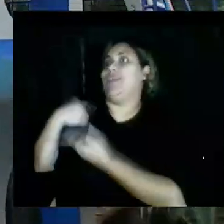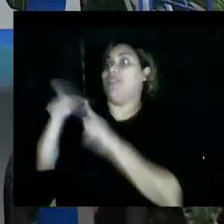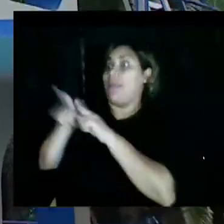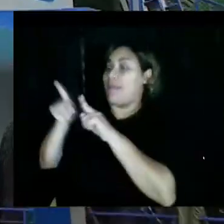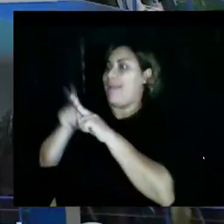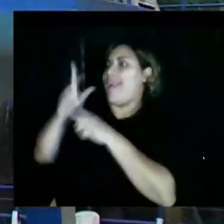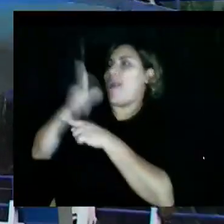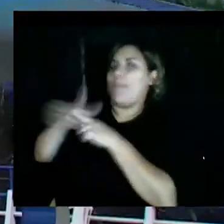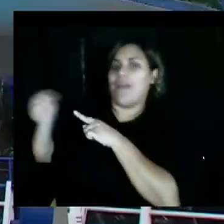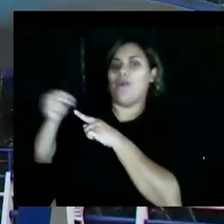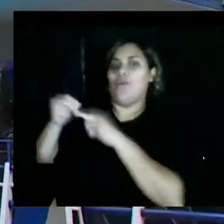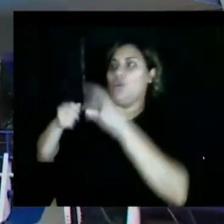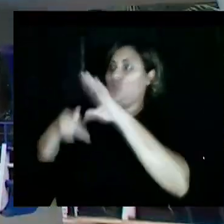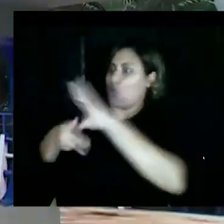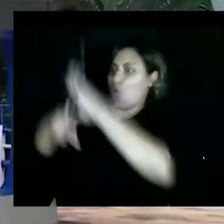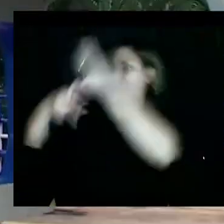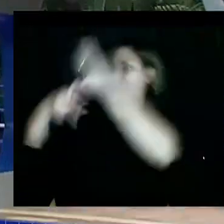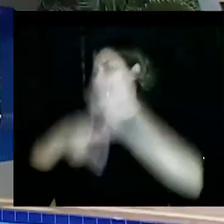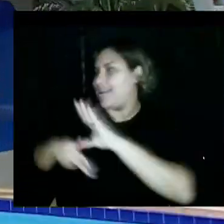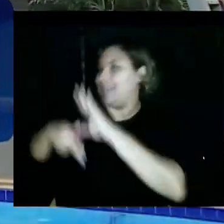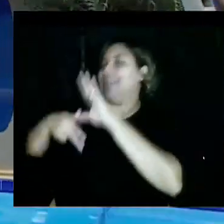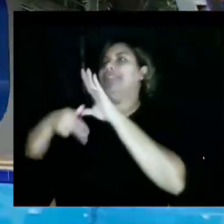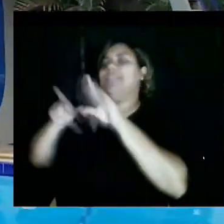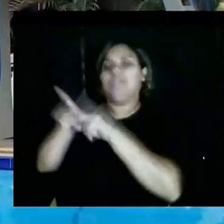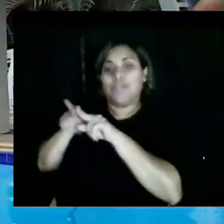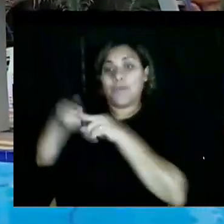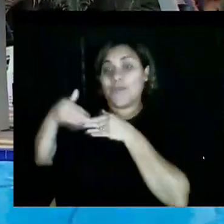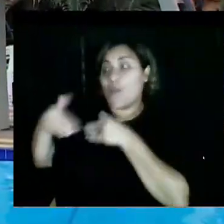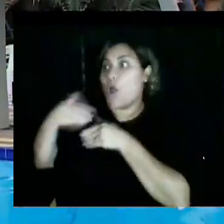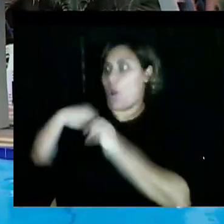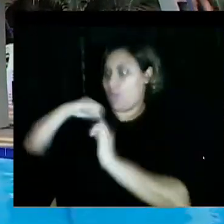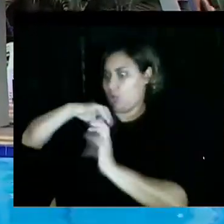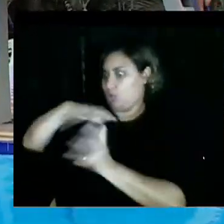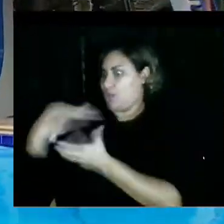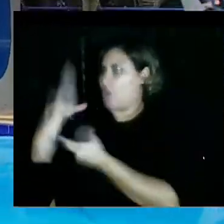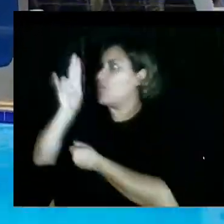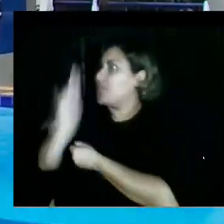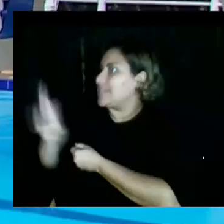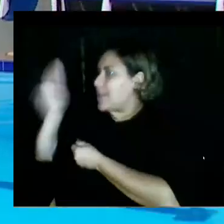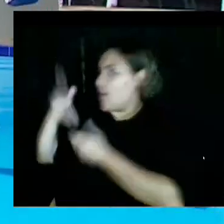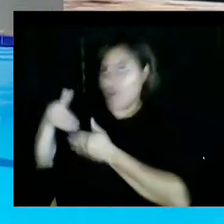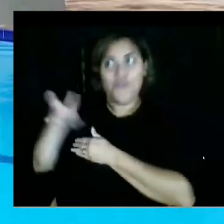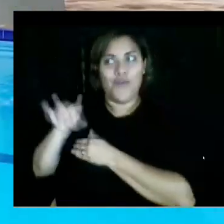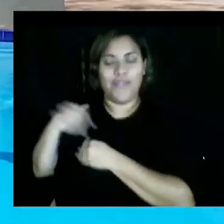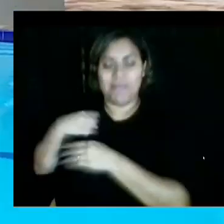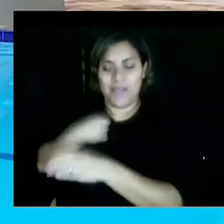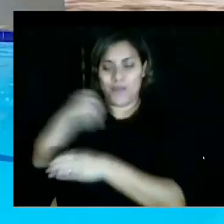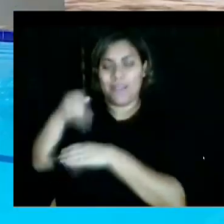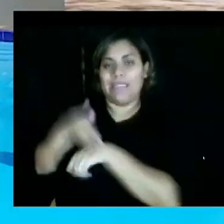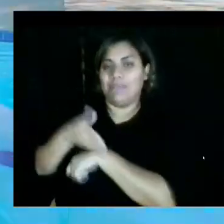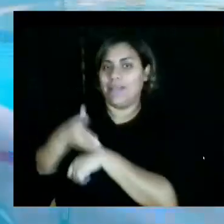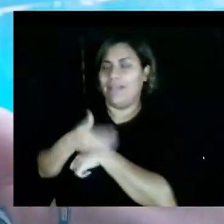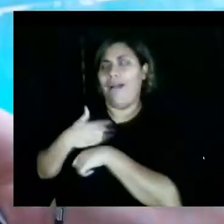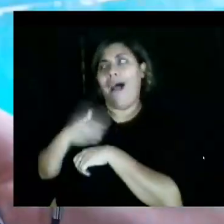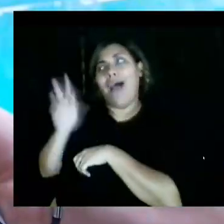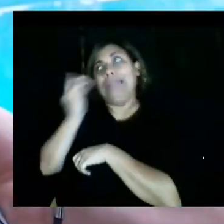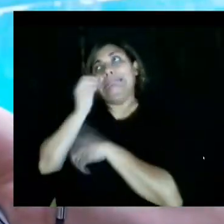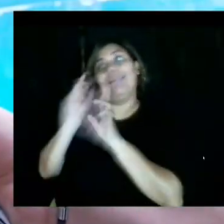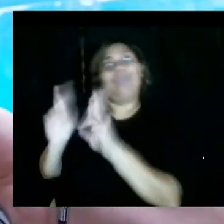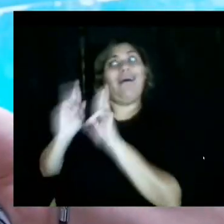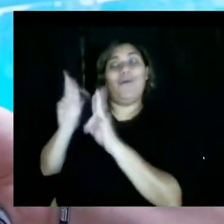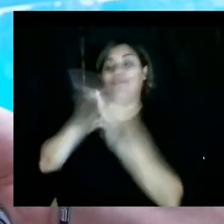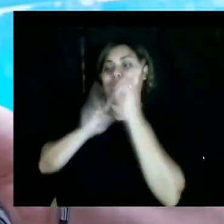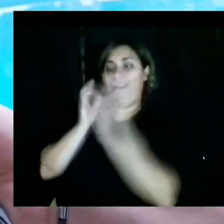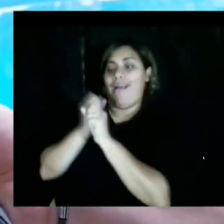segundo Universiade agora, que é o Mundial Universitário. Mas é tentar ter os melhores resultados possíveis, né? Eu não